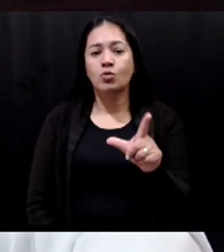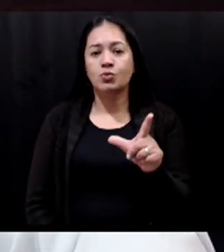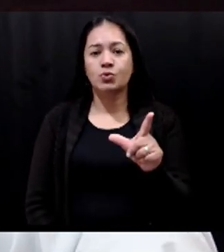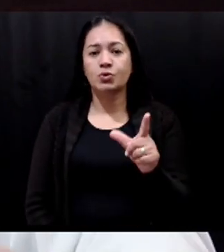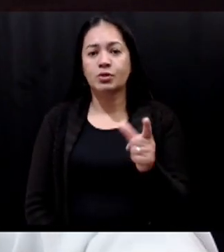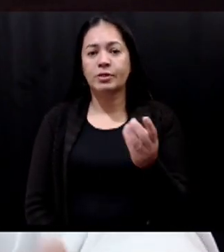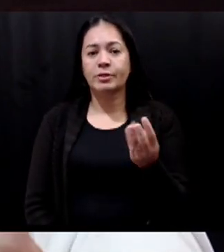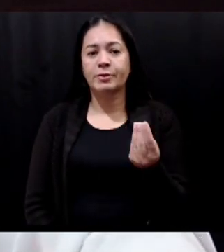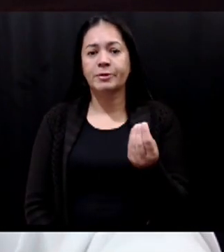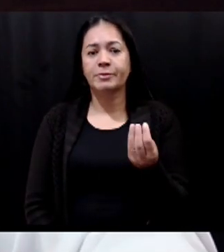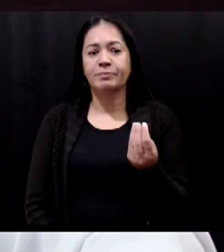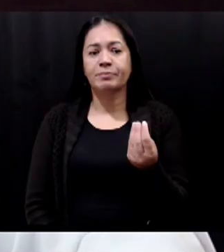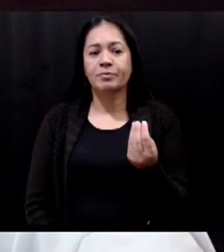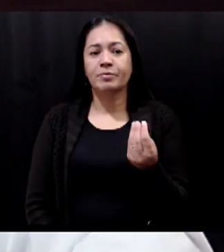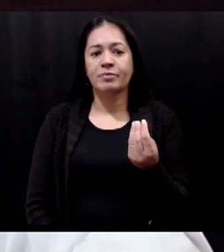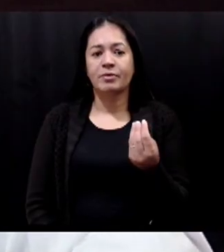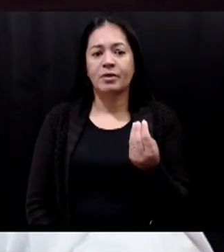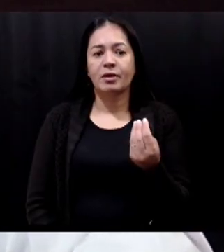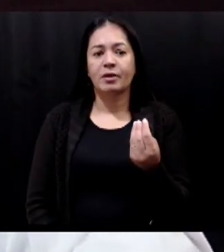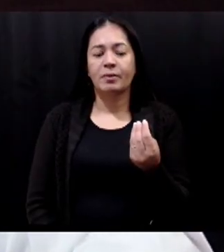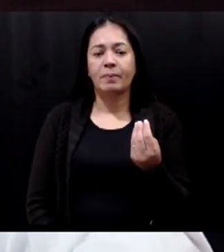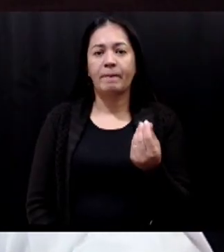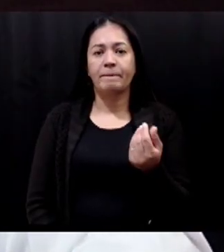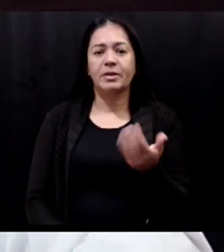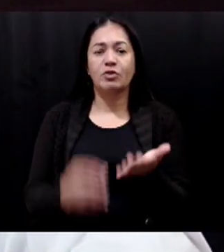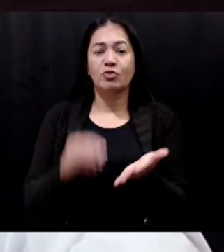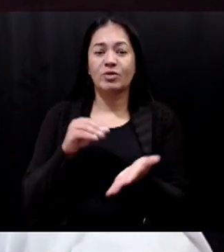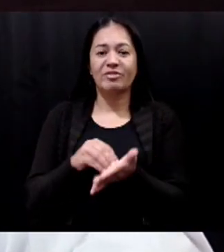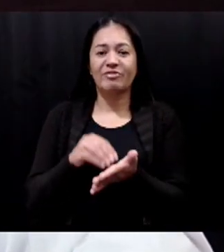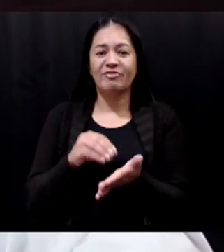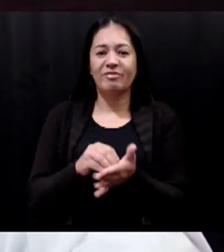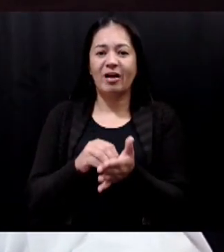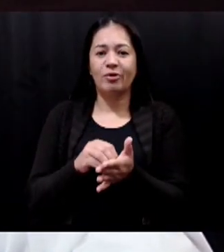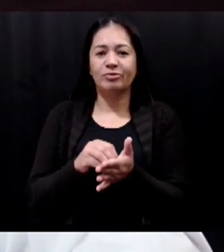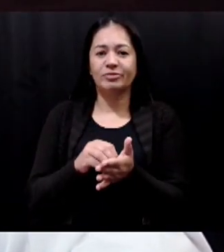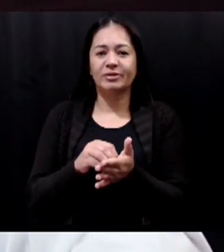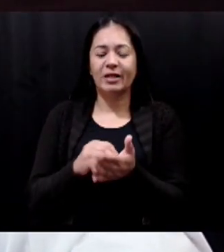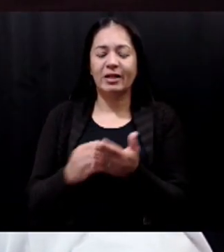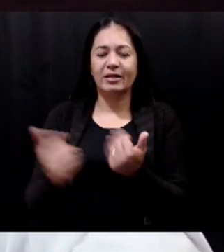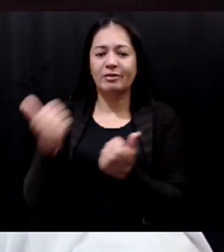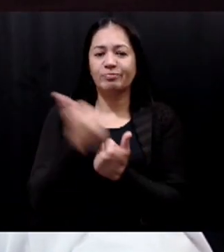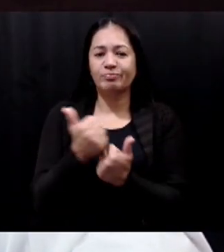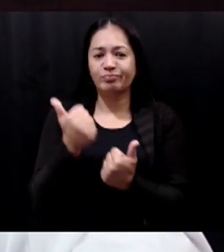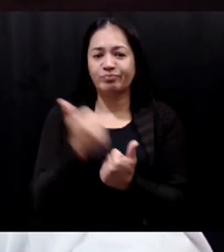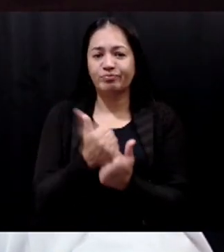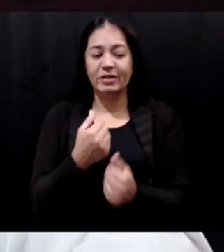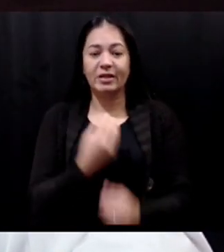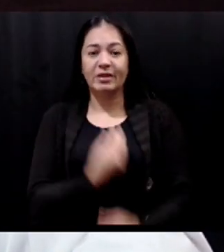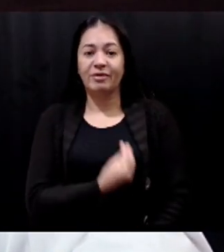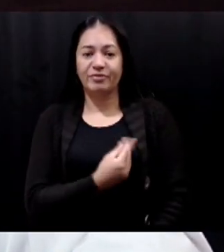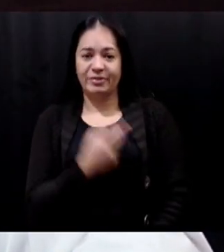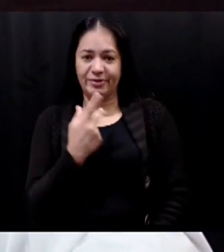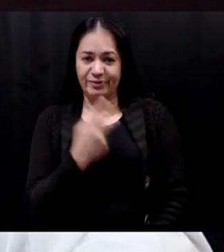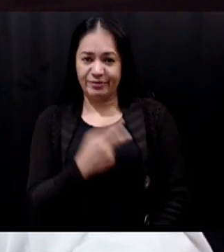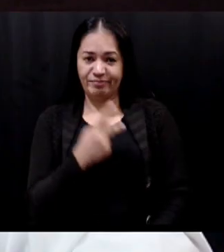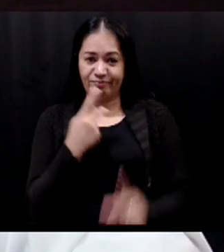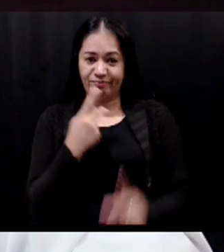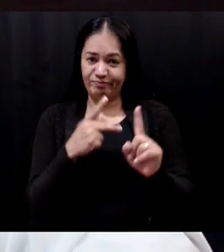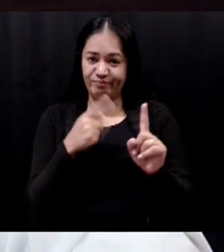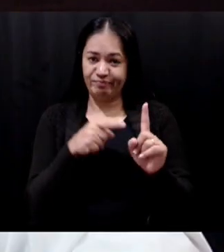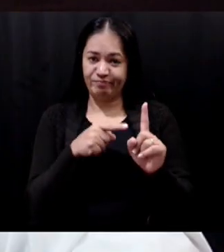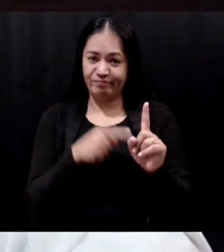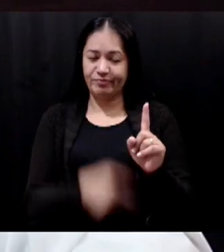para compensar uma falta, né, que ela teve na vida dela, né? E aí tem uma coisa